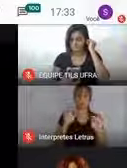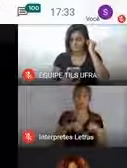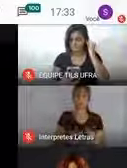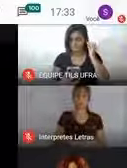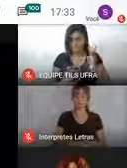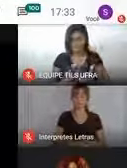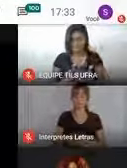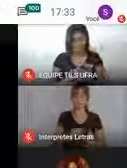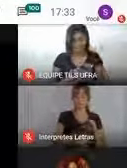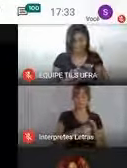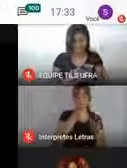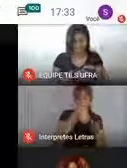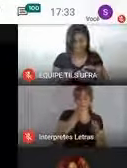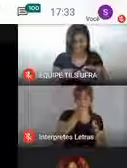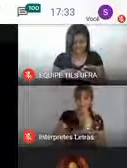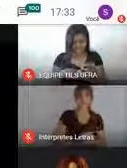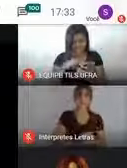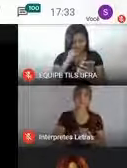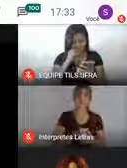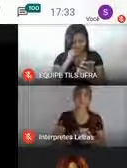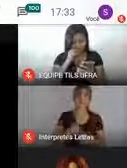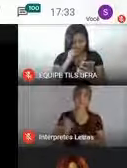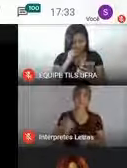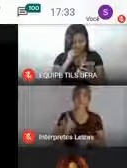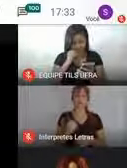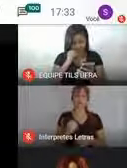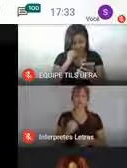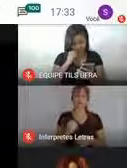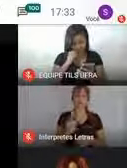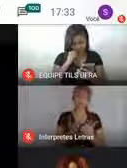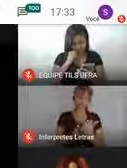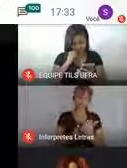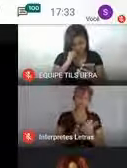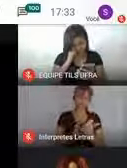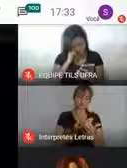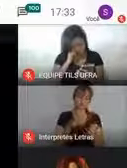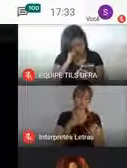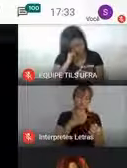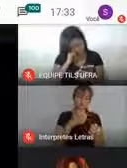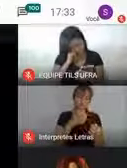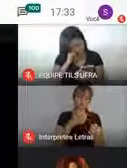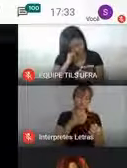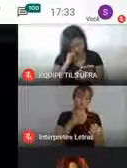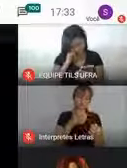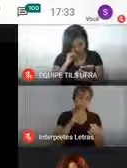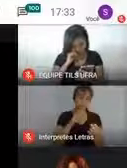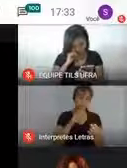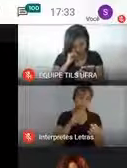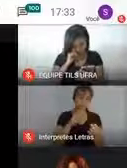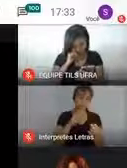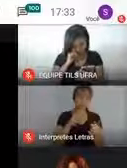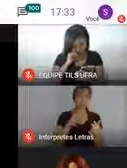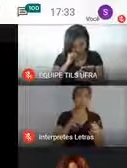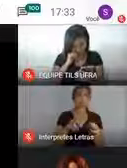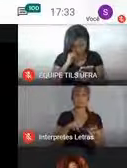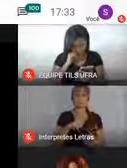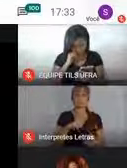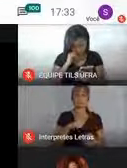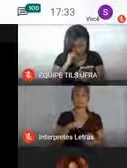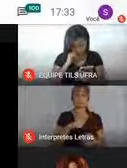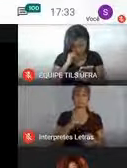Primeira consideração. Nós, olhando para esses estudos feitos em comunidades, estudos geolinguísticos feitos em comunidades